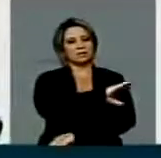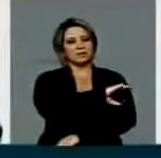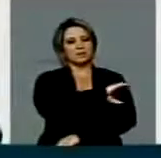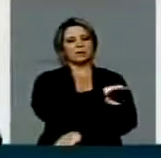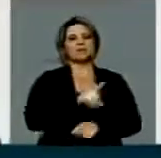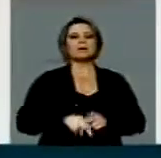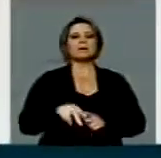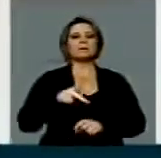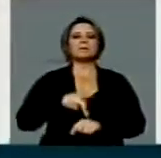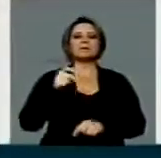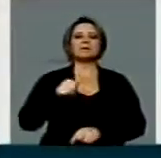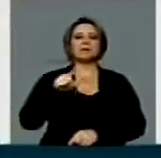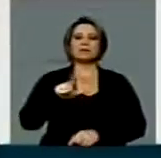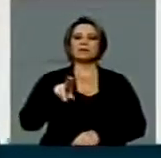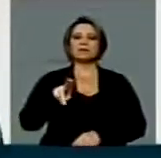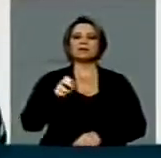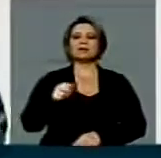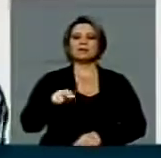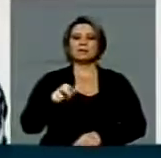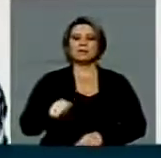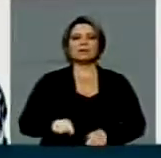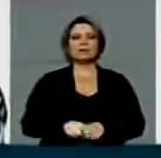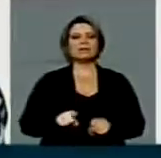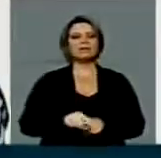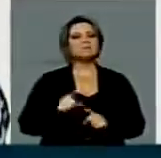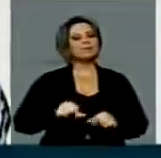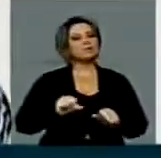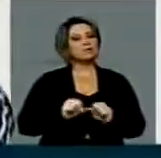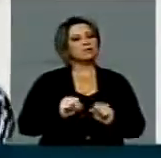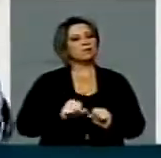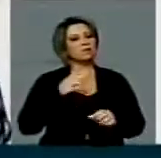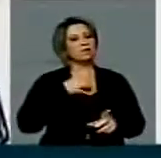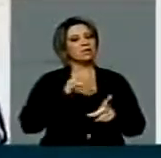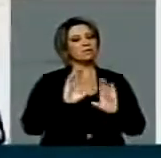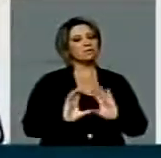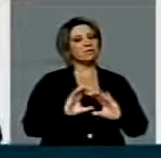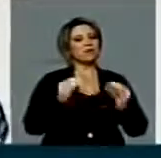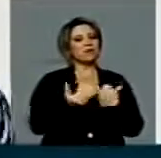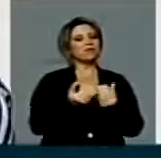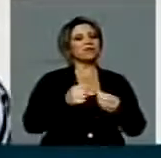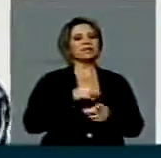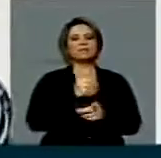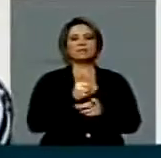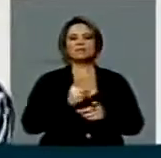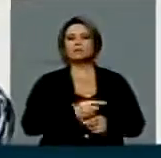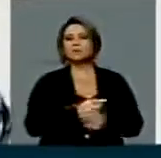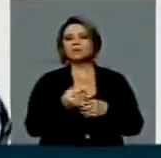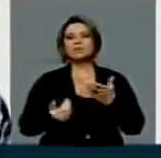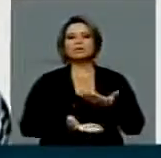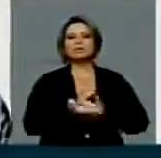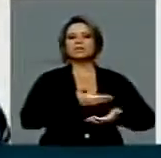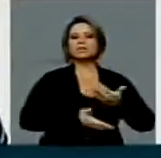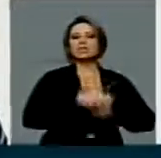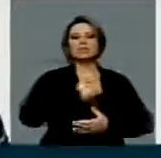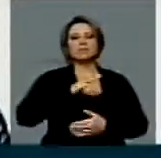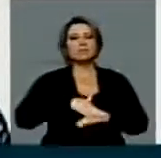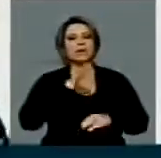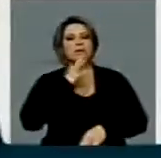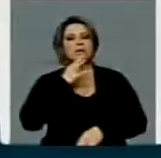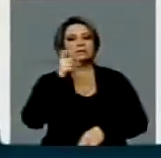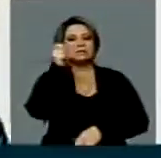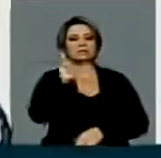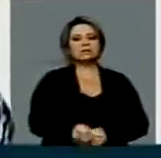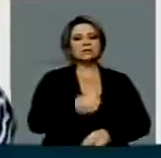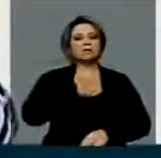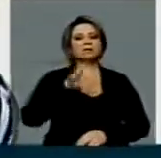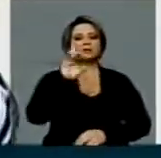da pós-graduanda Luana Bononi, se realizou um encontro que teve como eixo central a busca do reconhecimento